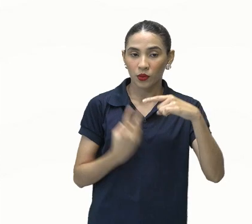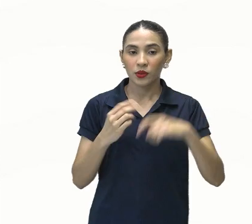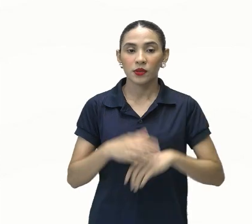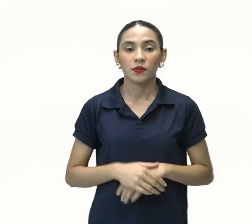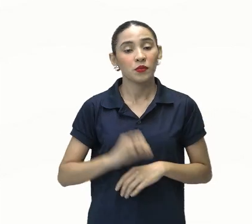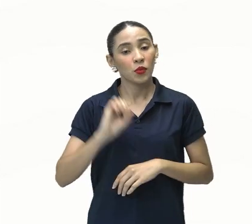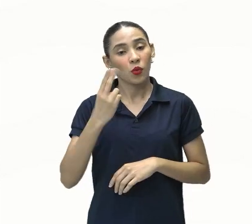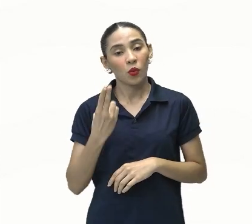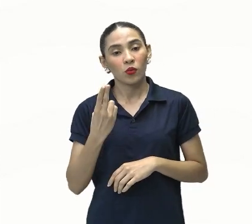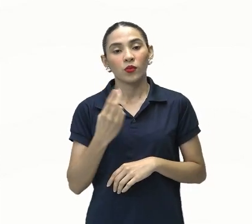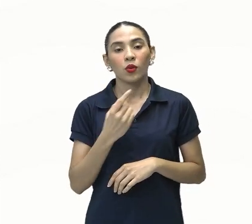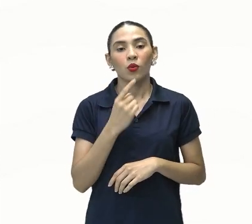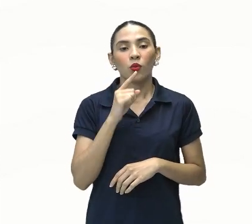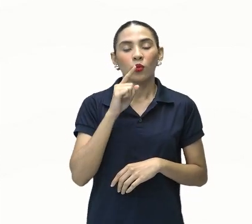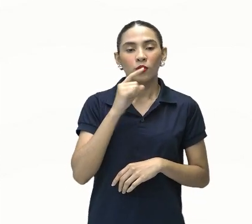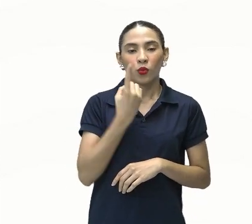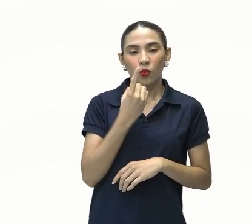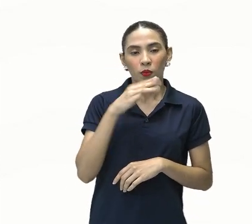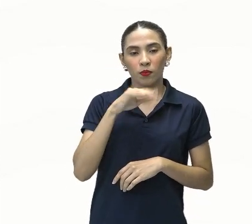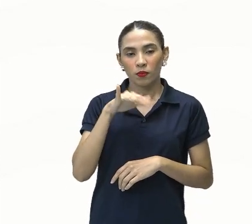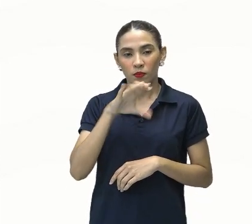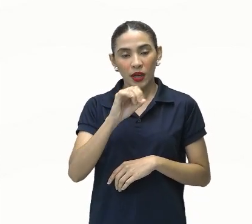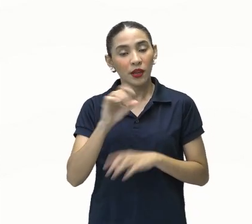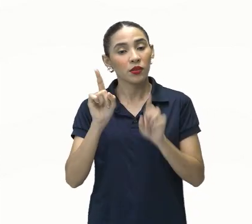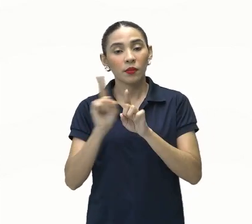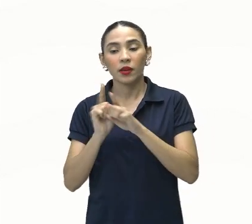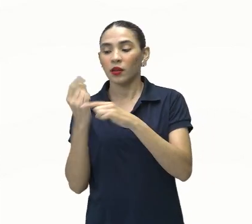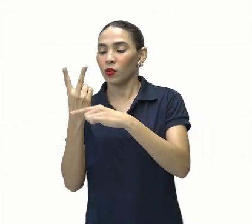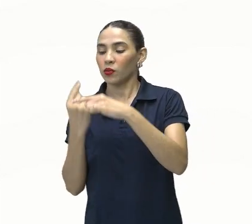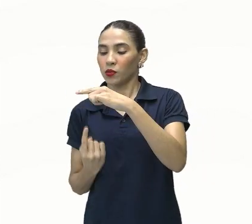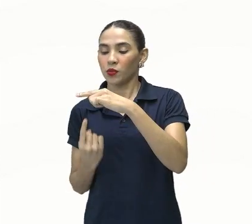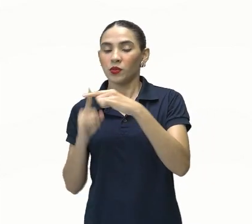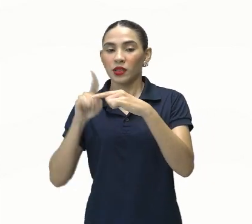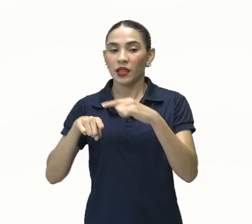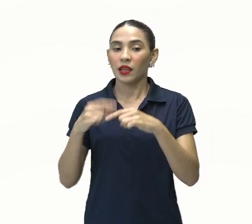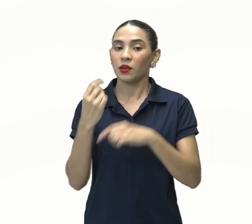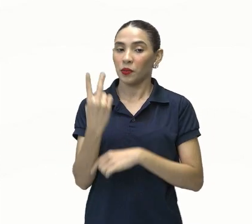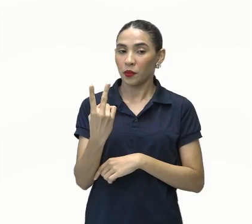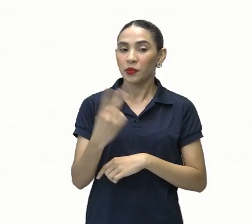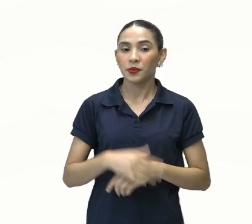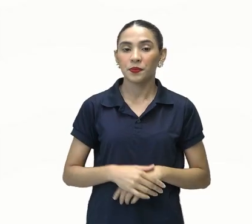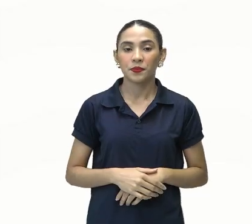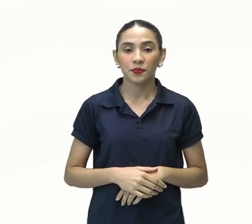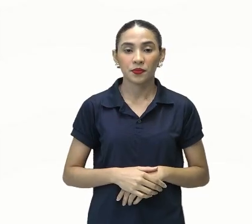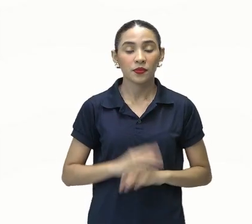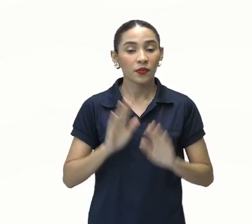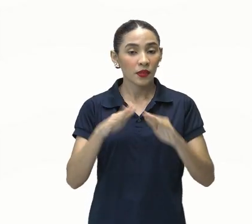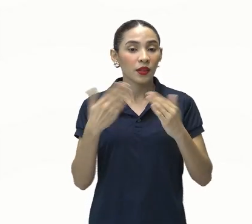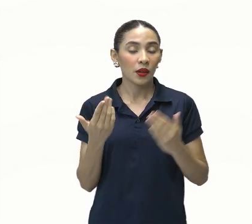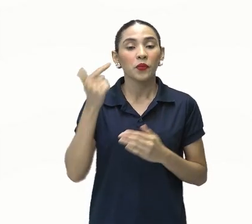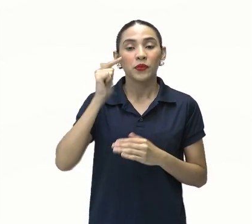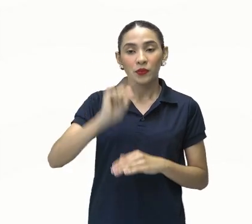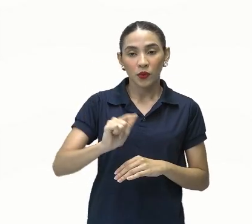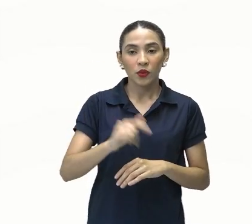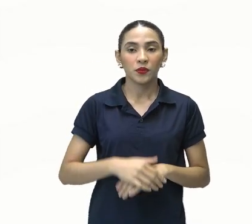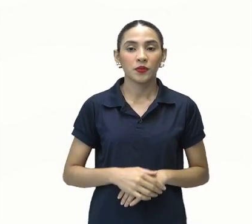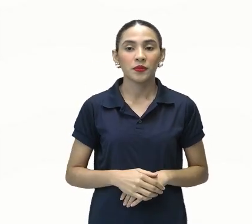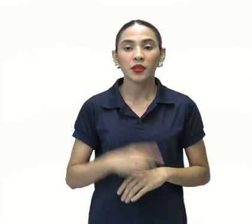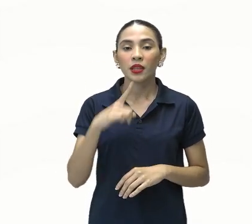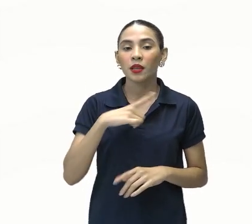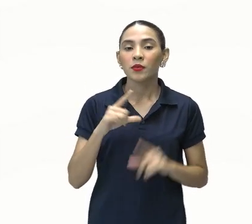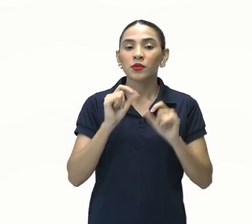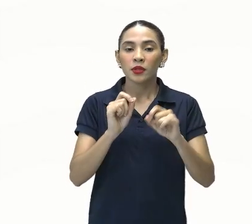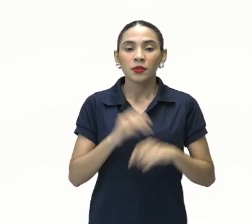1/2, né, ou 1/2, e 2/1, que é 2. Então, novamente,